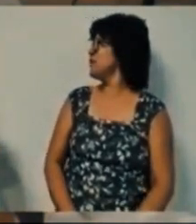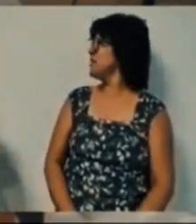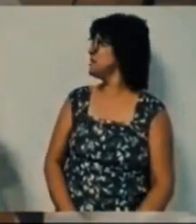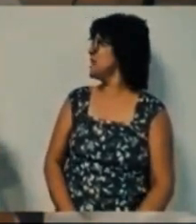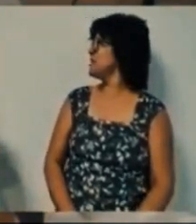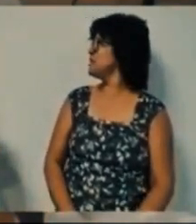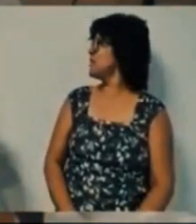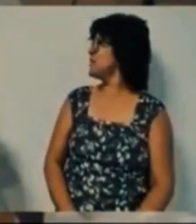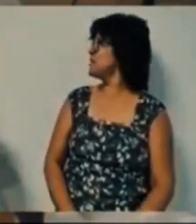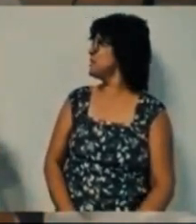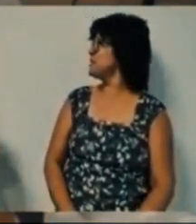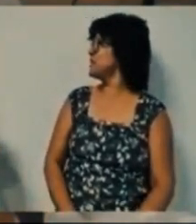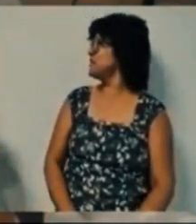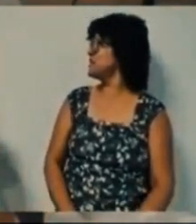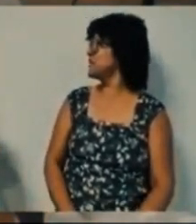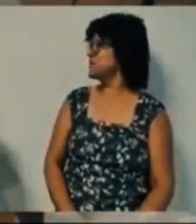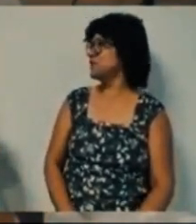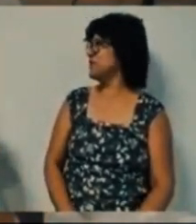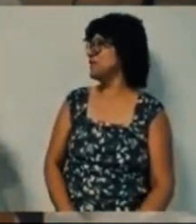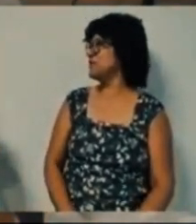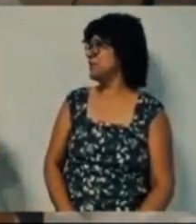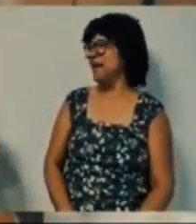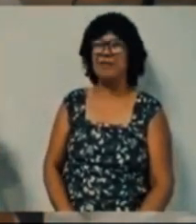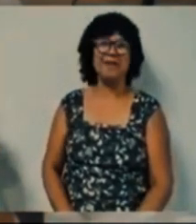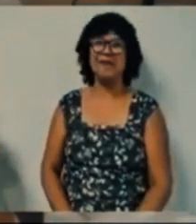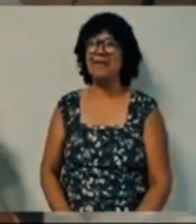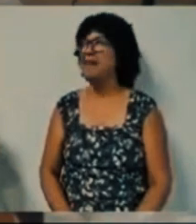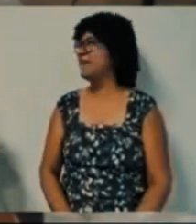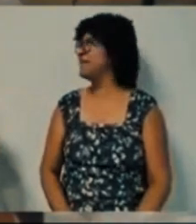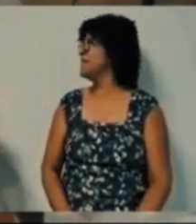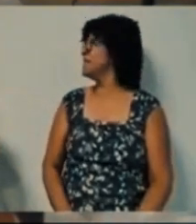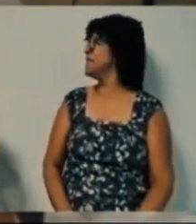desse altar. Deus possa continuar abençoando esse ministério,